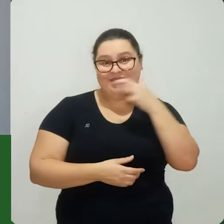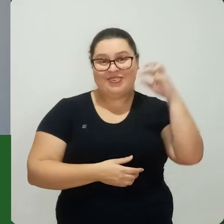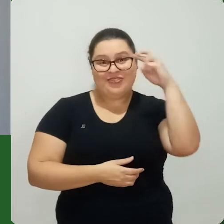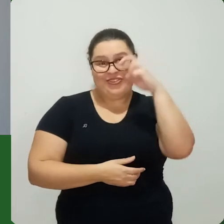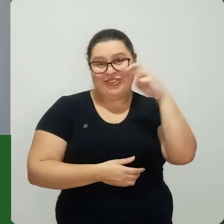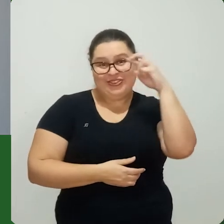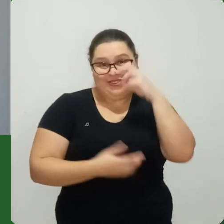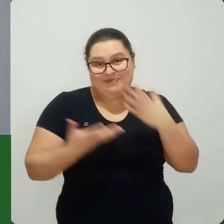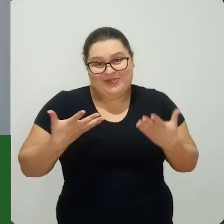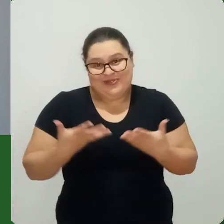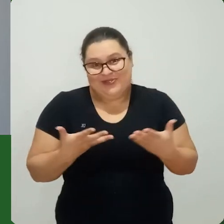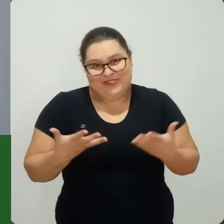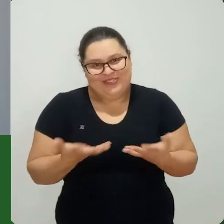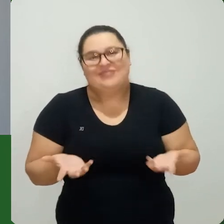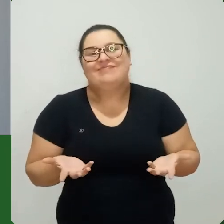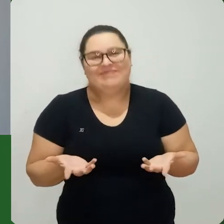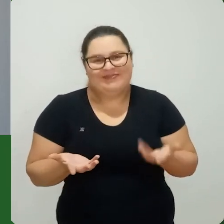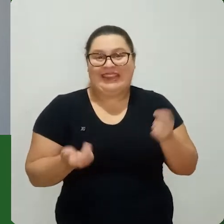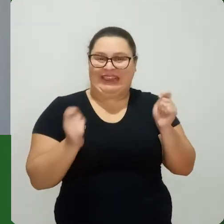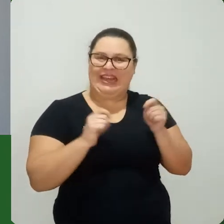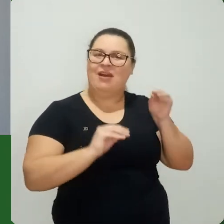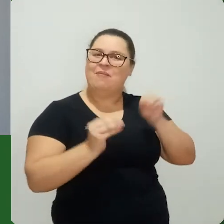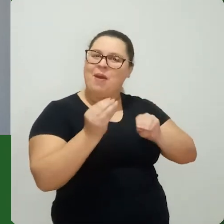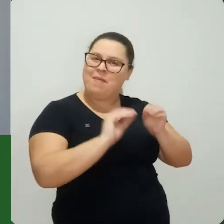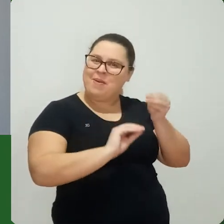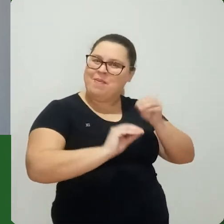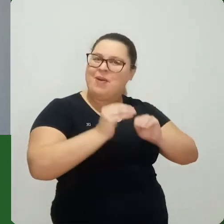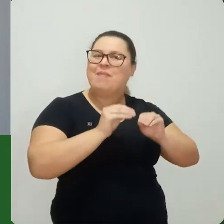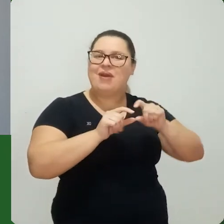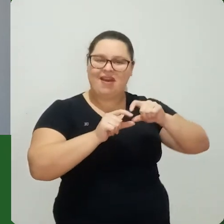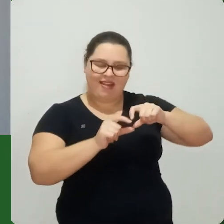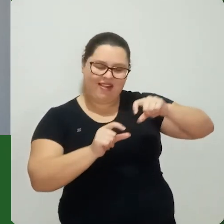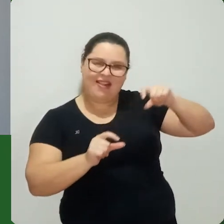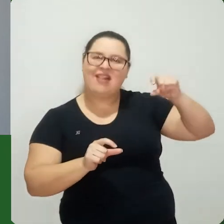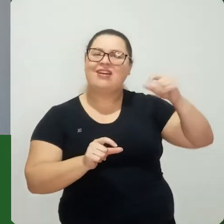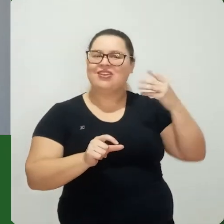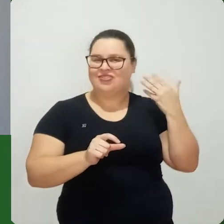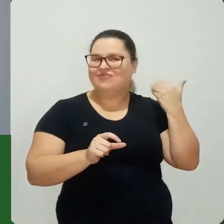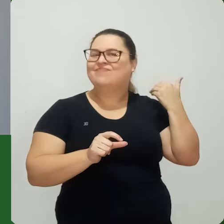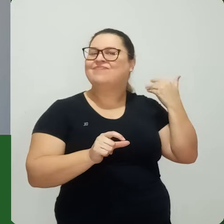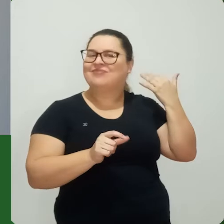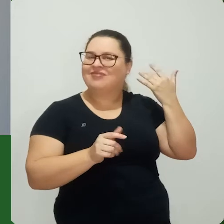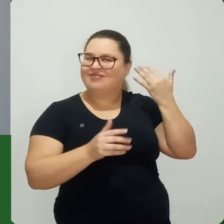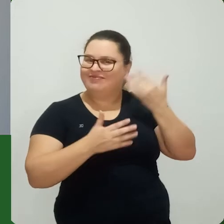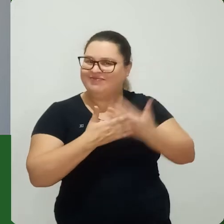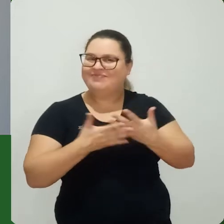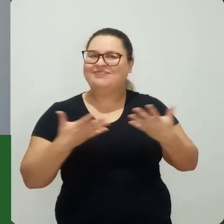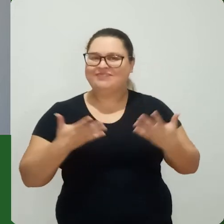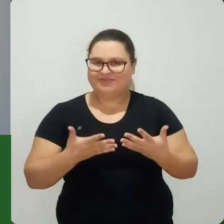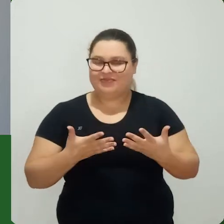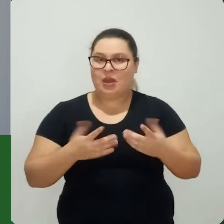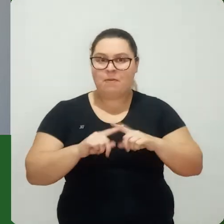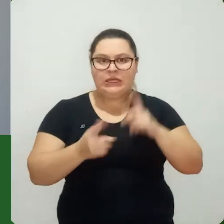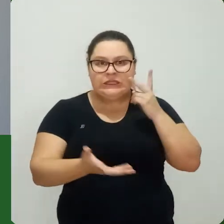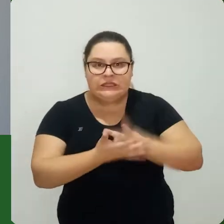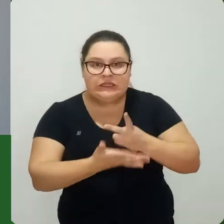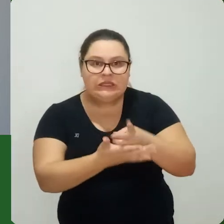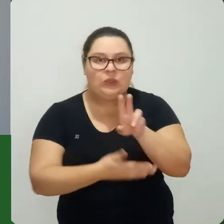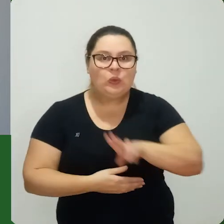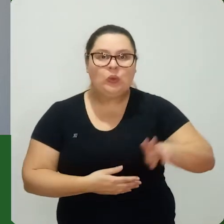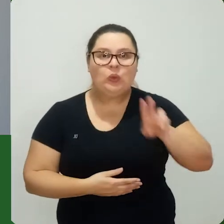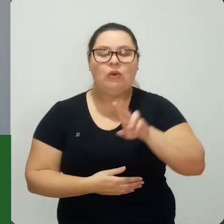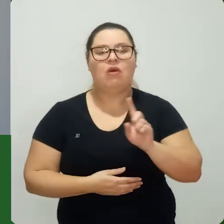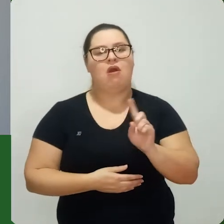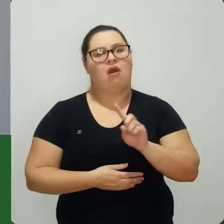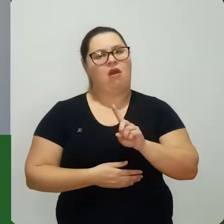a manipulação após a edição já vem lá de trás. Não que fosse sempre usada, né? Era um processo certamente muito